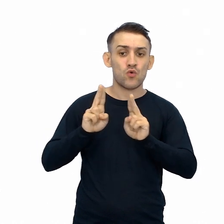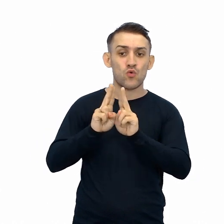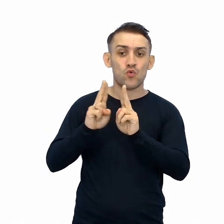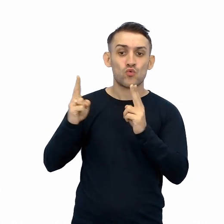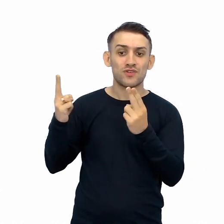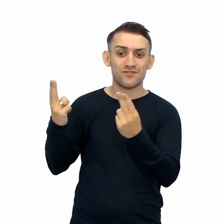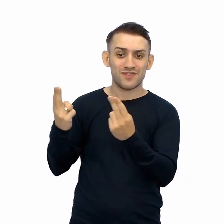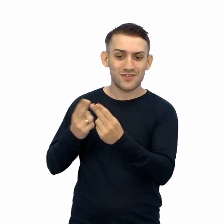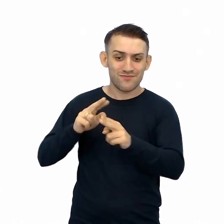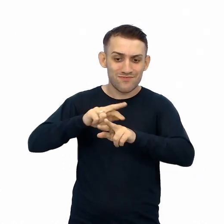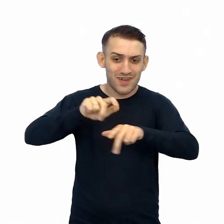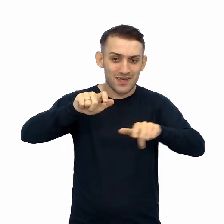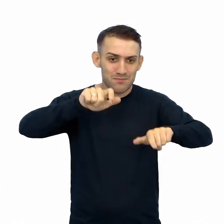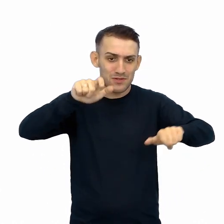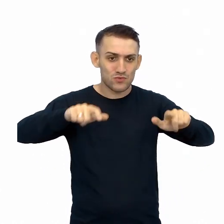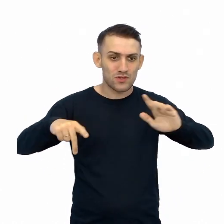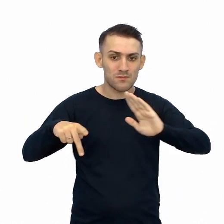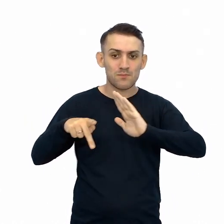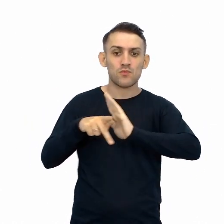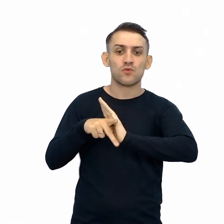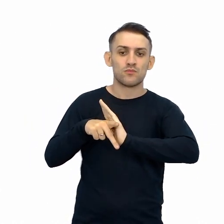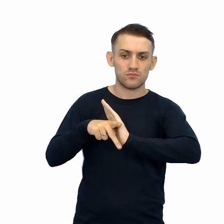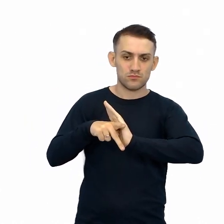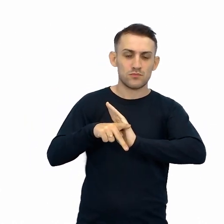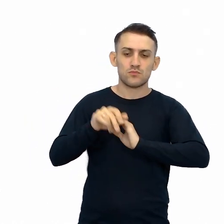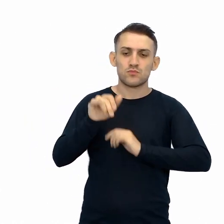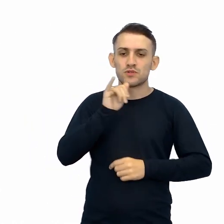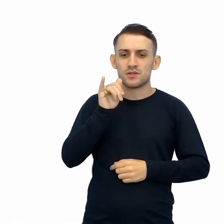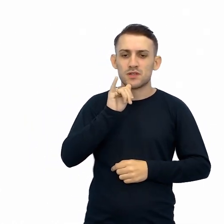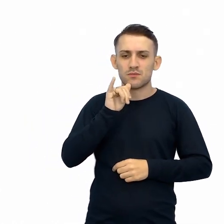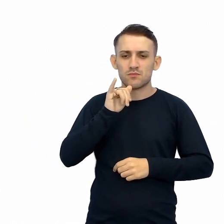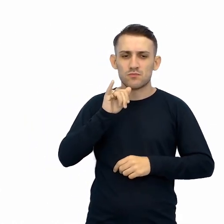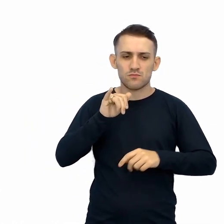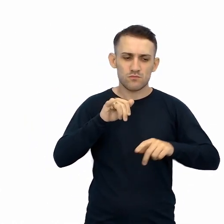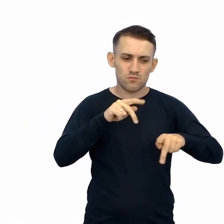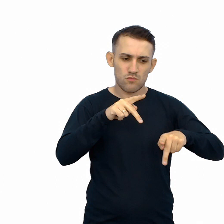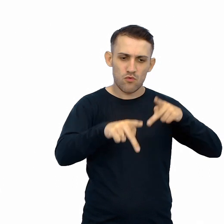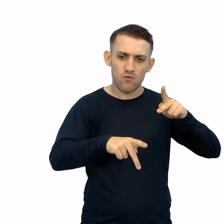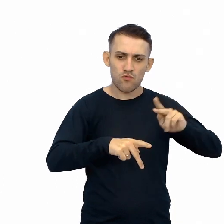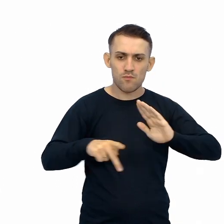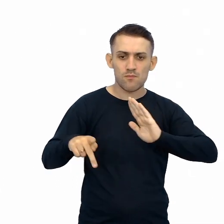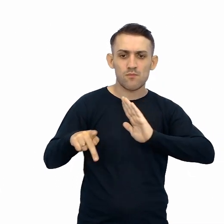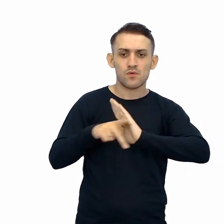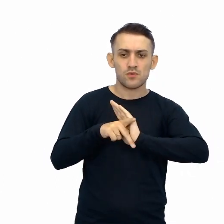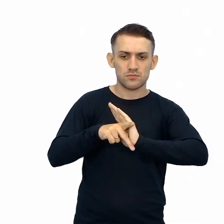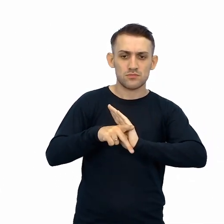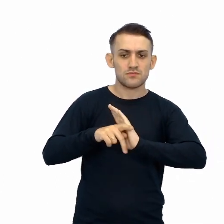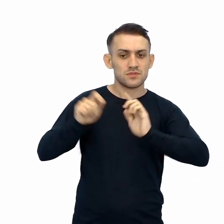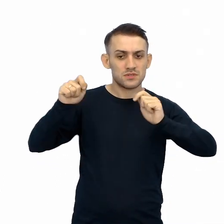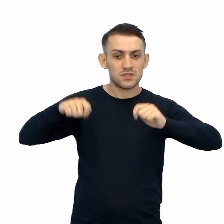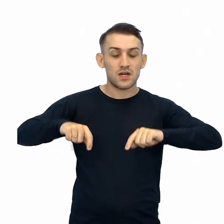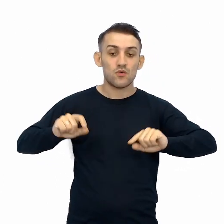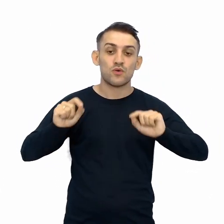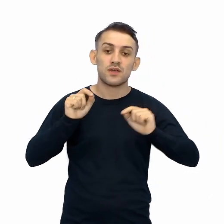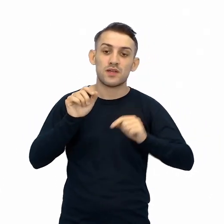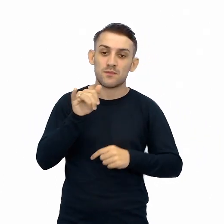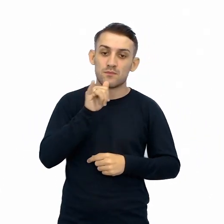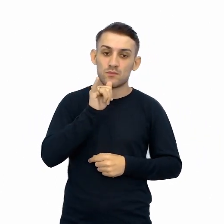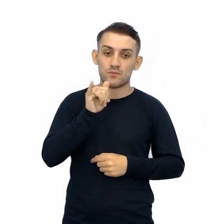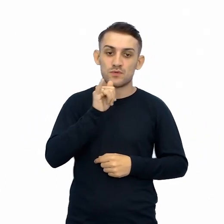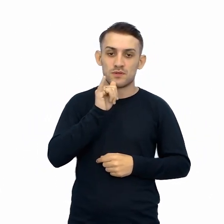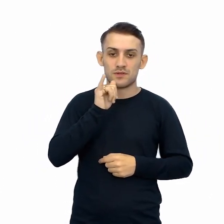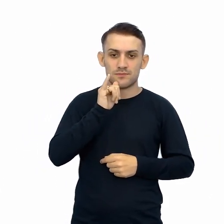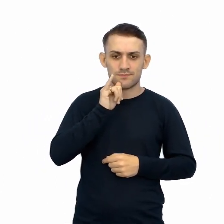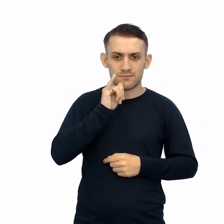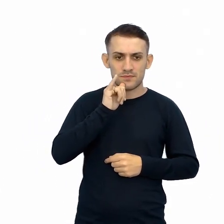de interlocutores, ou seja, um público específico que pode ser composto por